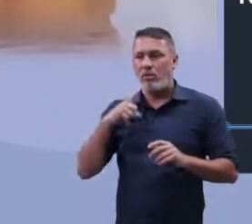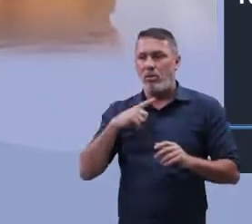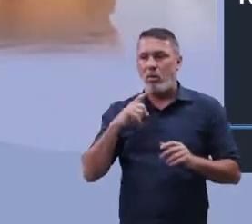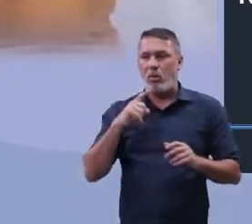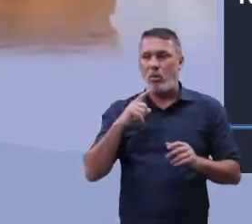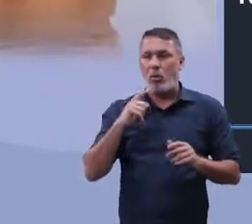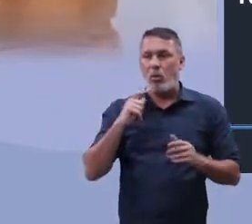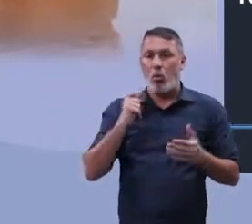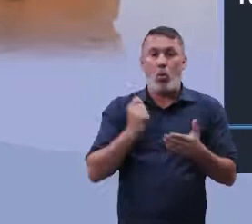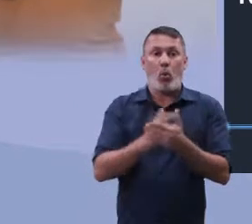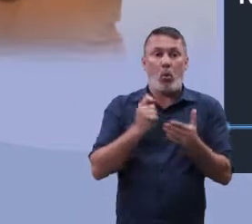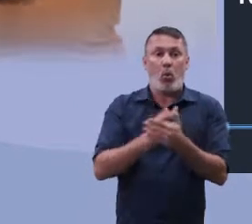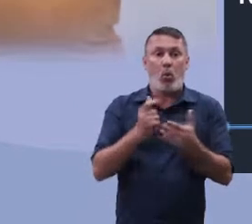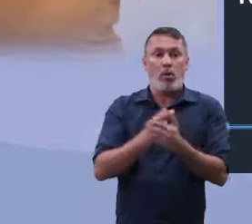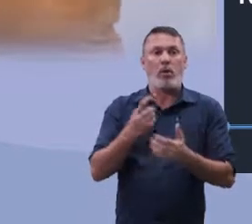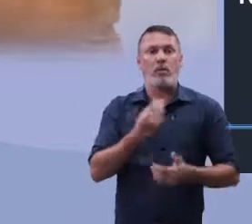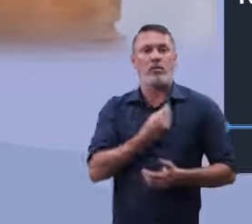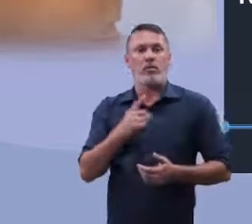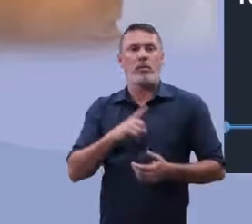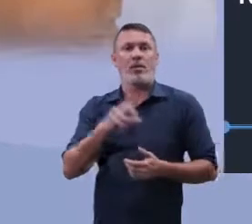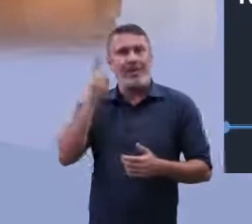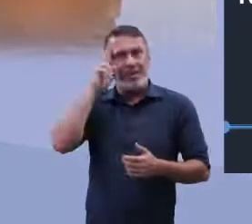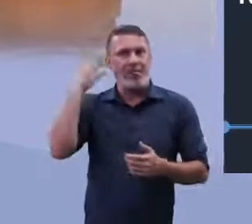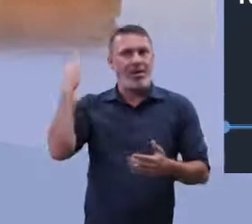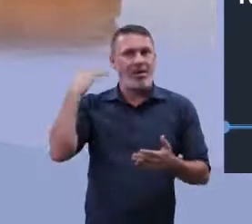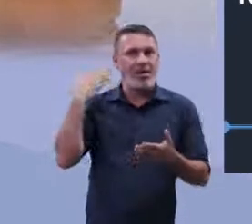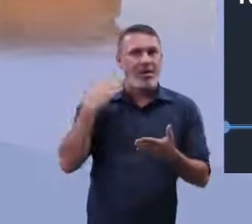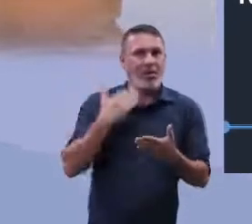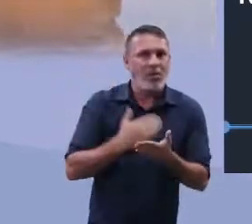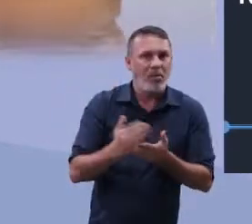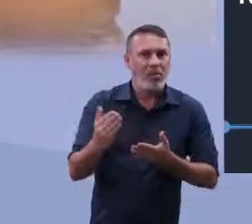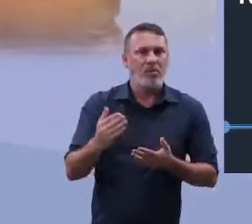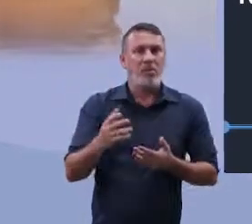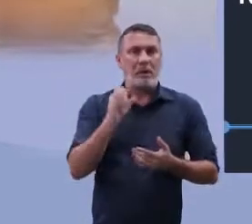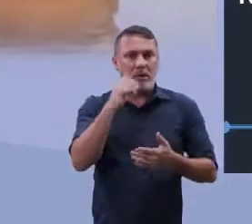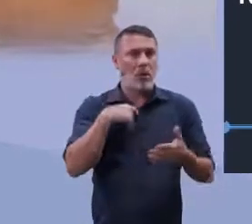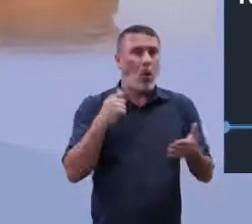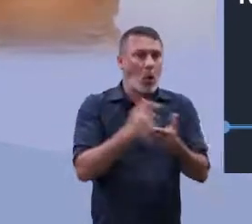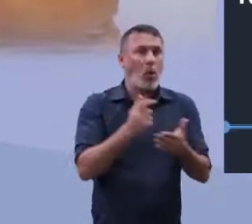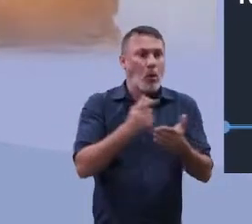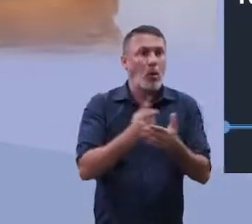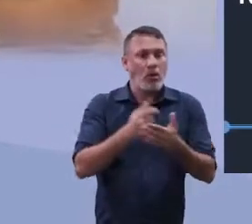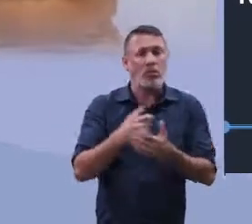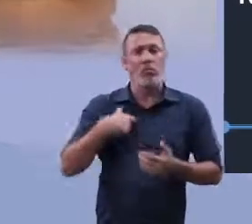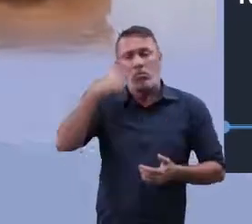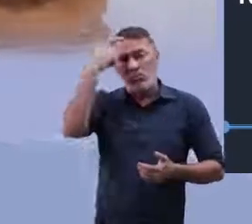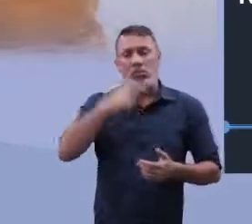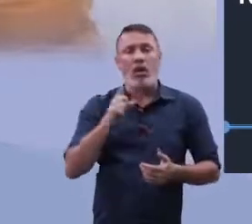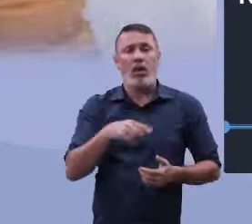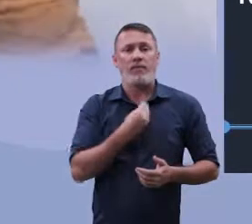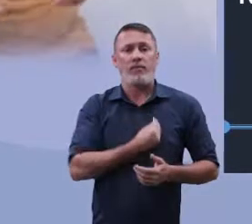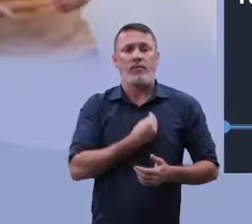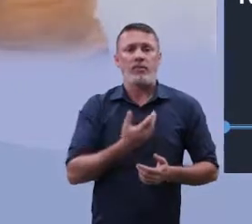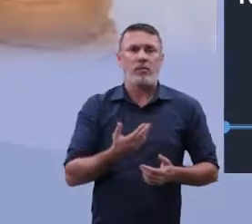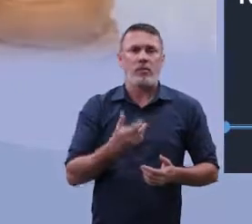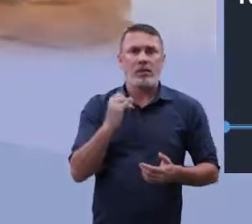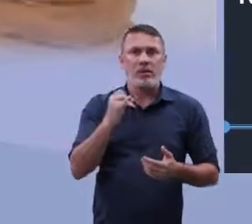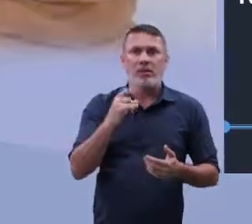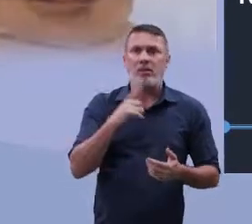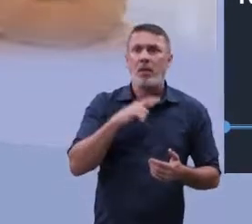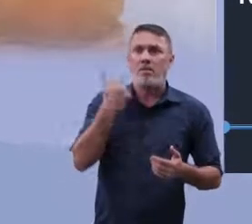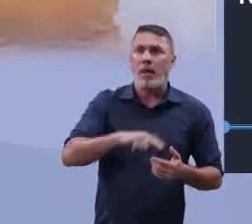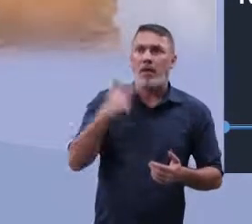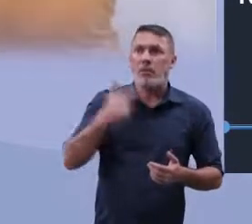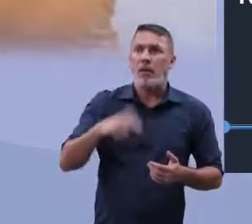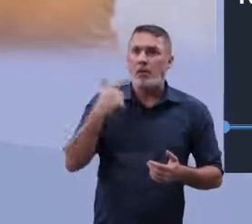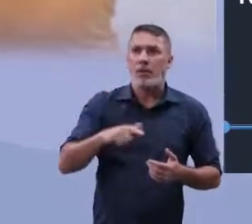ali, ó, consumo logo existe. Começamos a trabalhar isso no início da nossa aula. Consumo logo existe. Então, se eu consumir, se eu tenho as